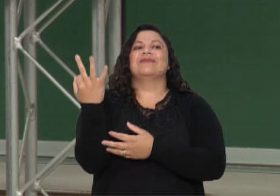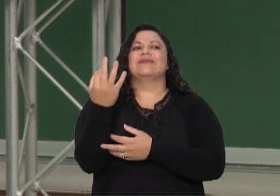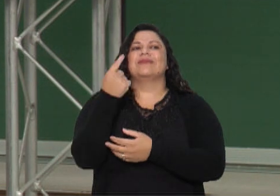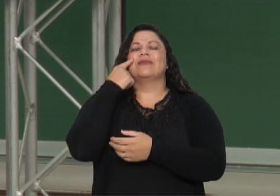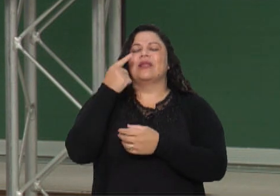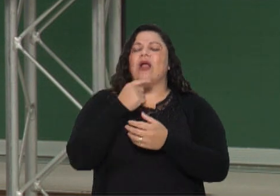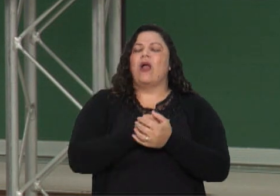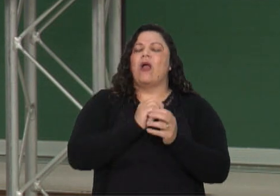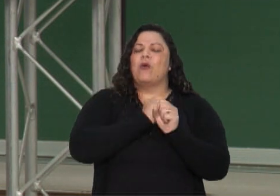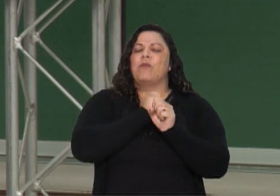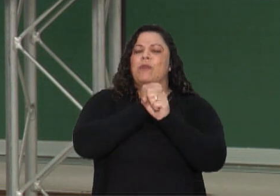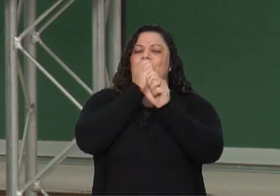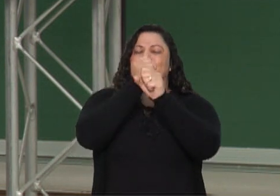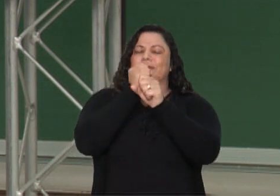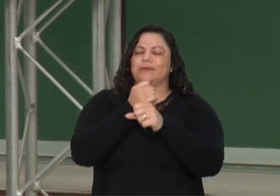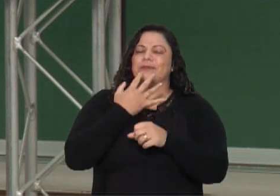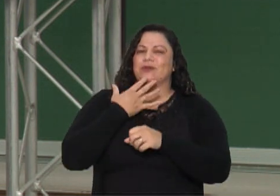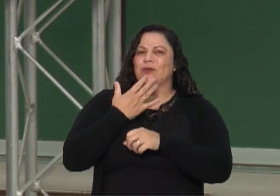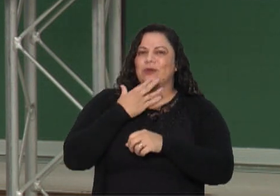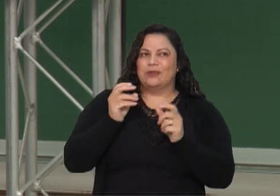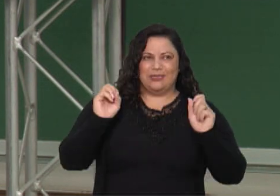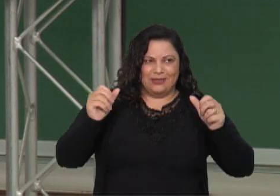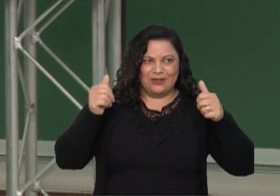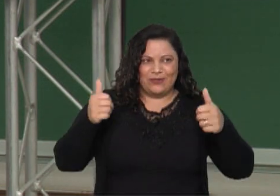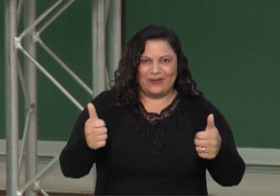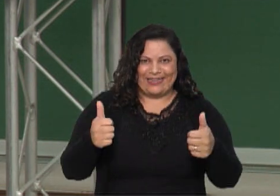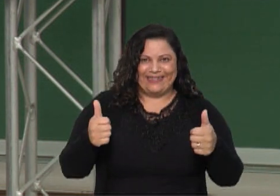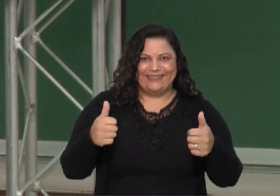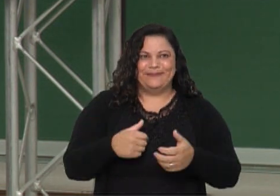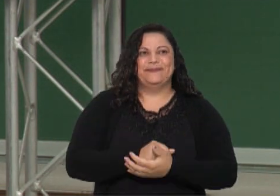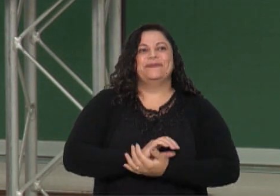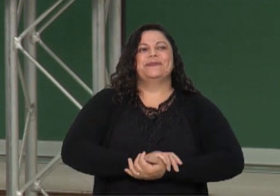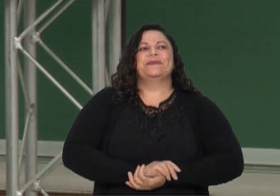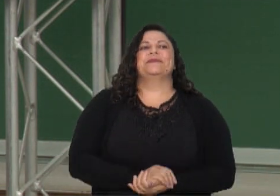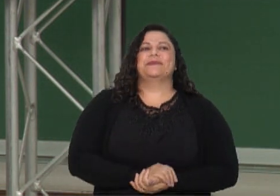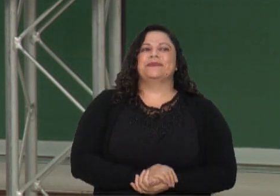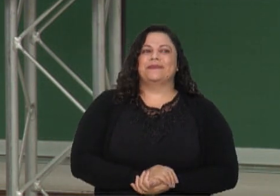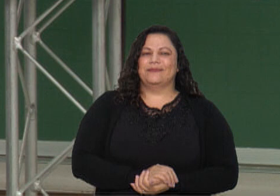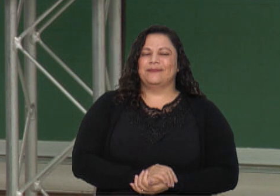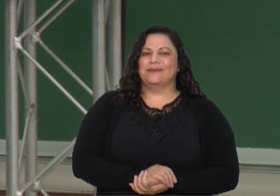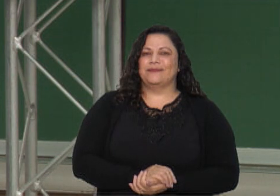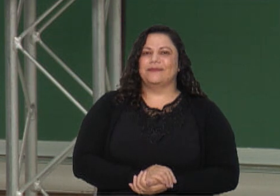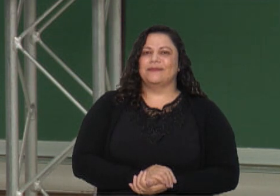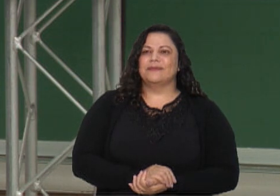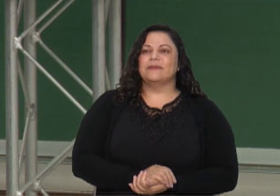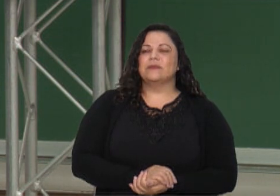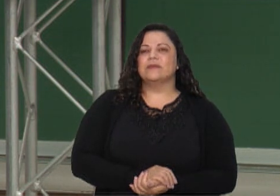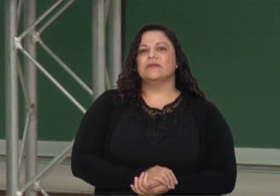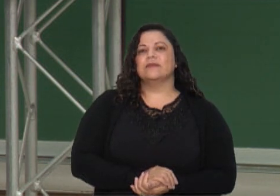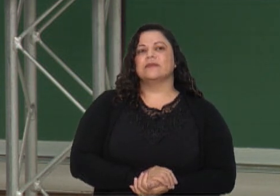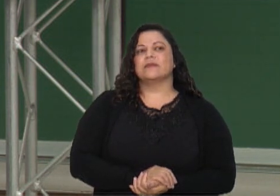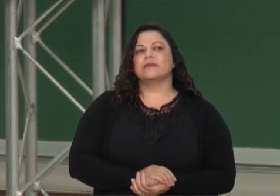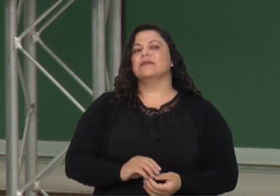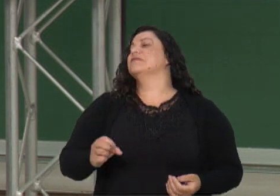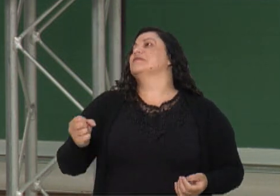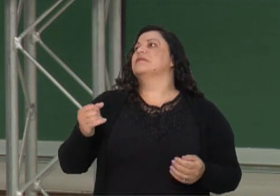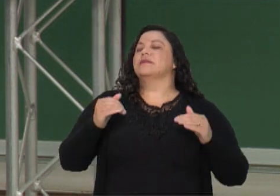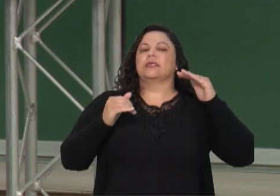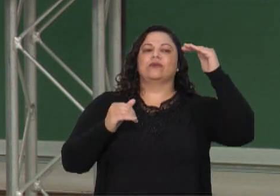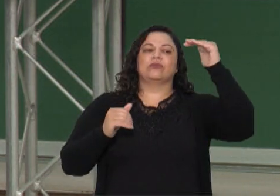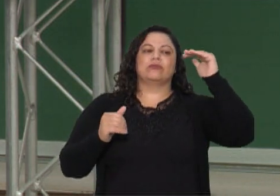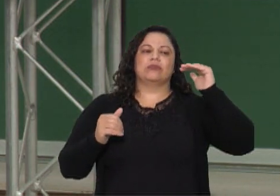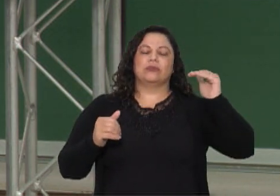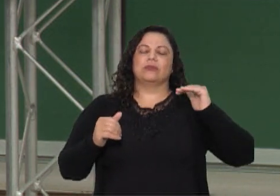com as varetas coloridas, certo? Muito bem. Então, agora, como essa daqui tem toda